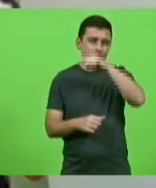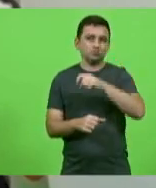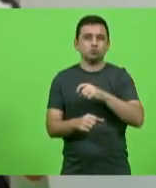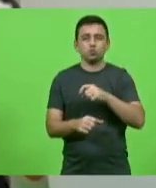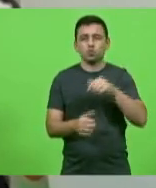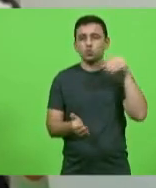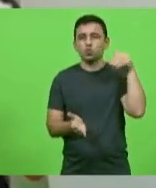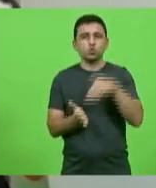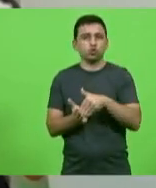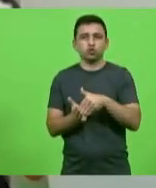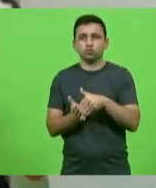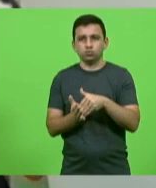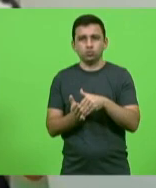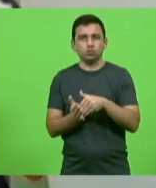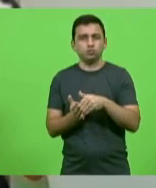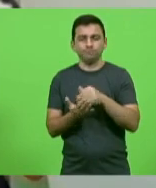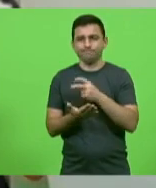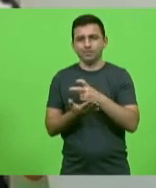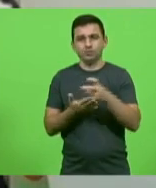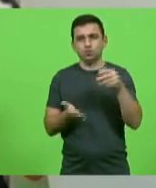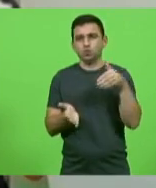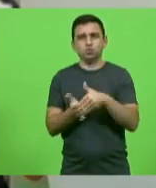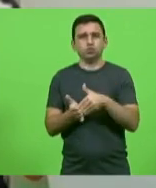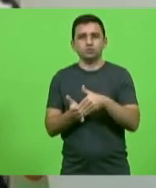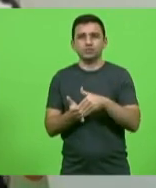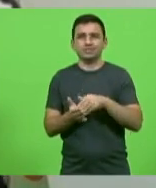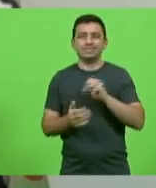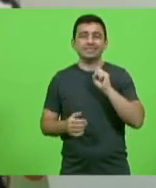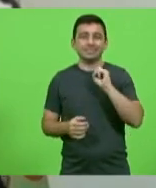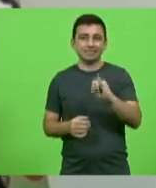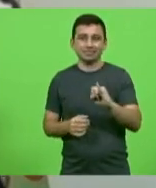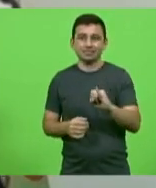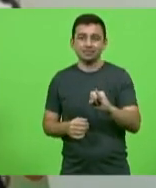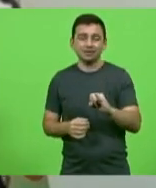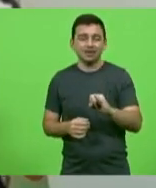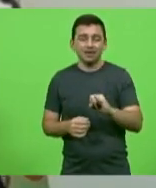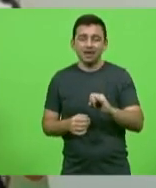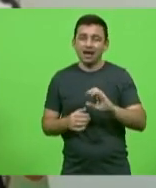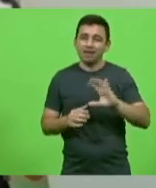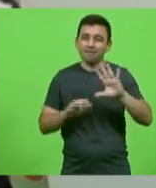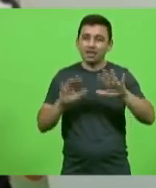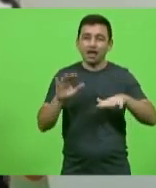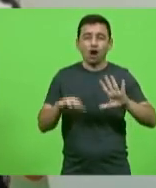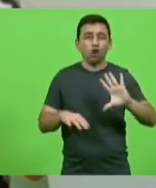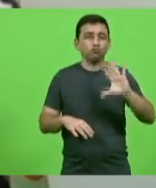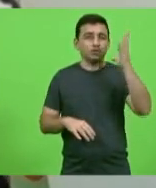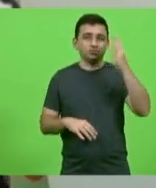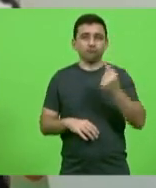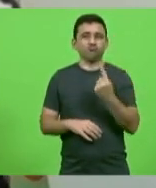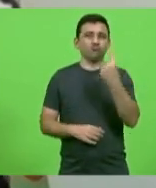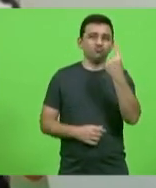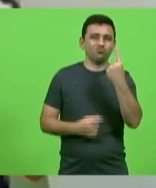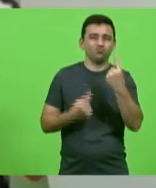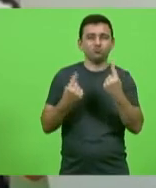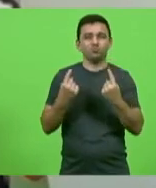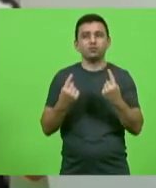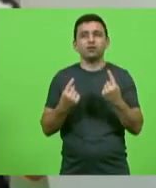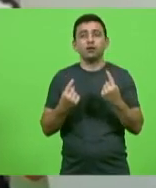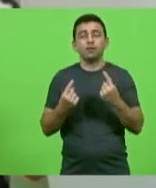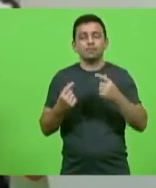só adotado em casos de absoluta absoluta exceção e com provas